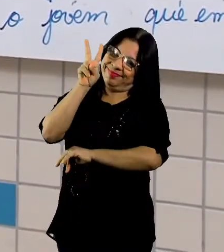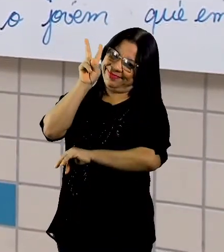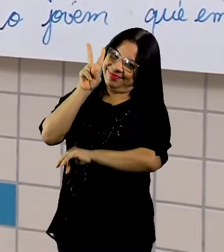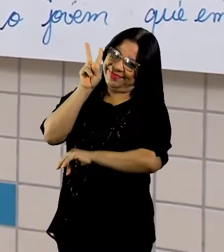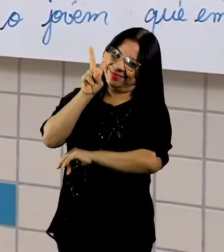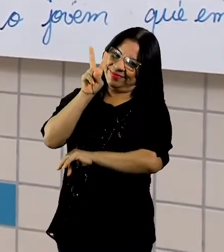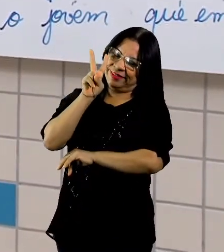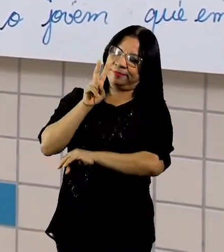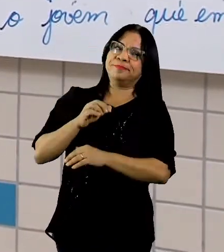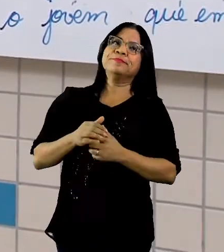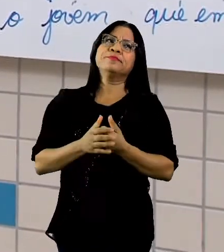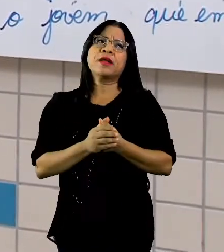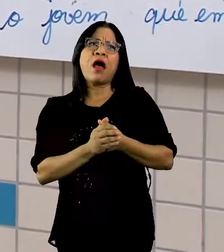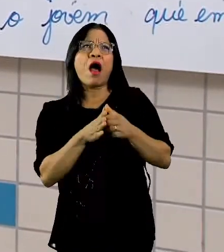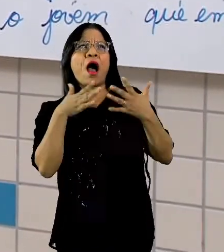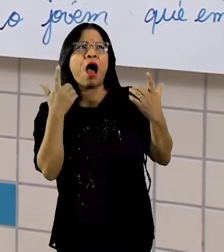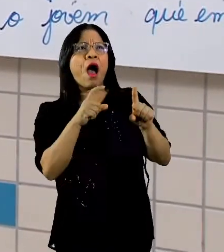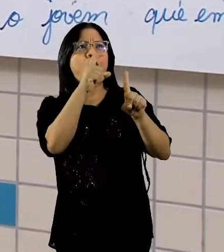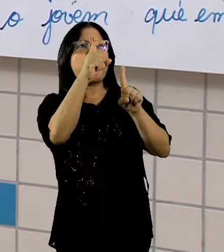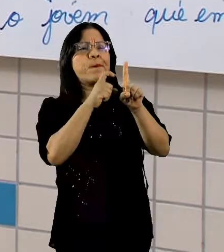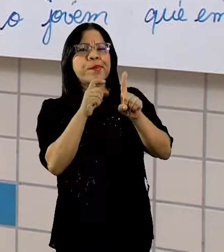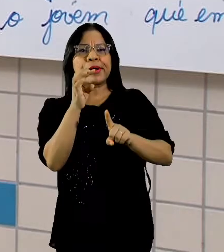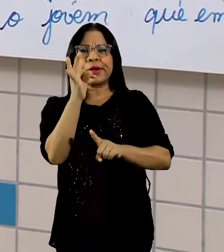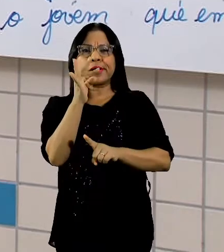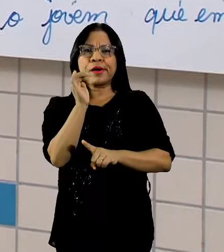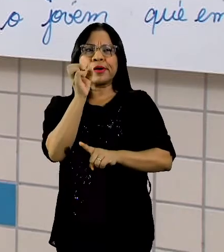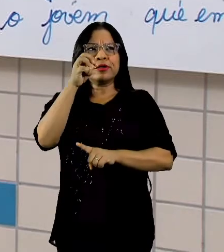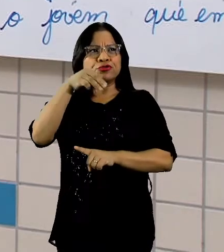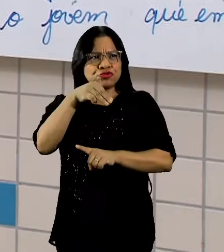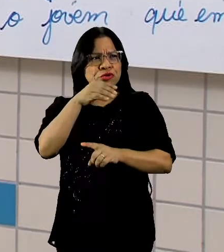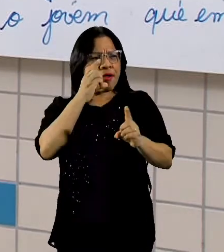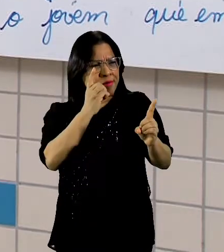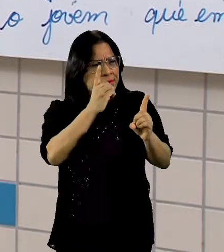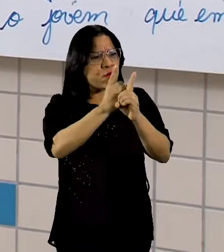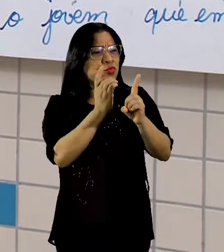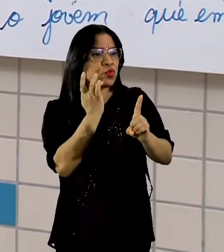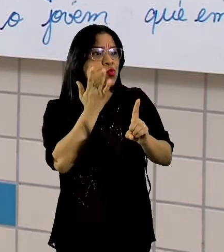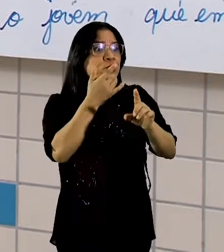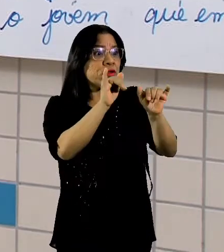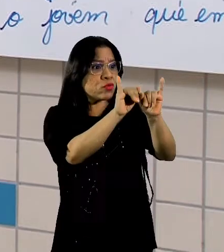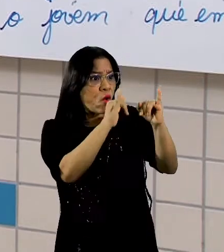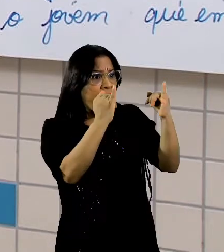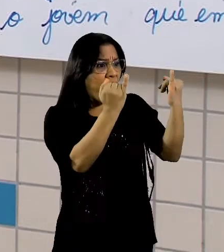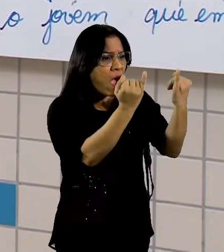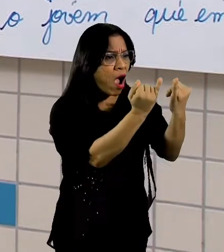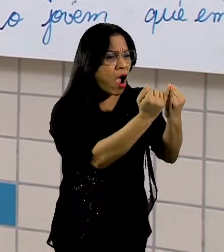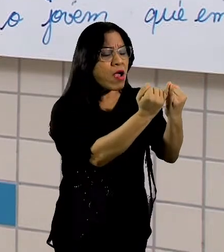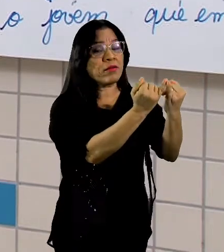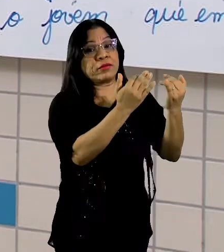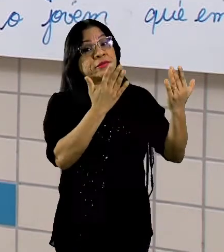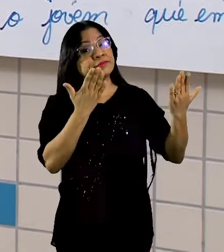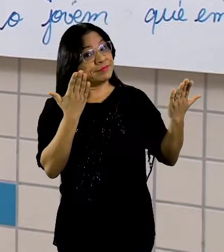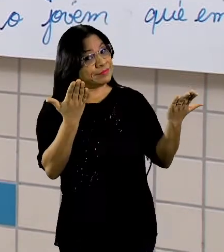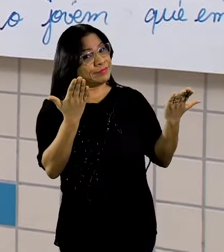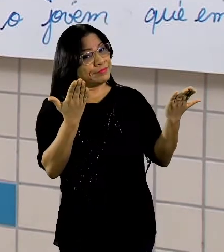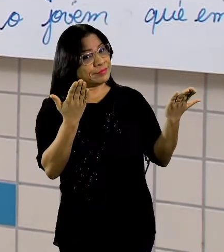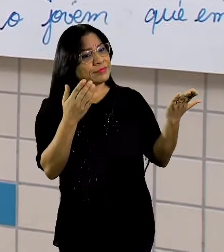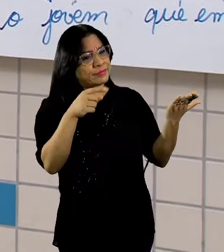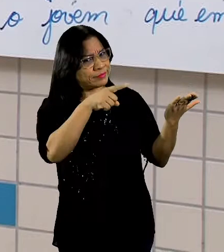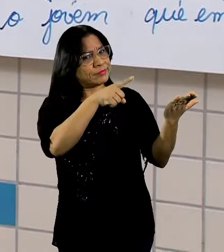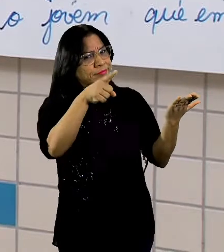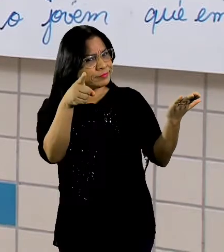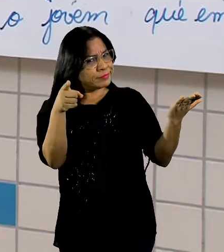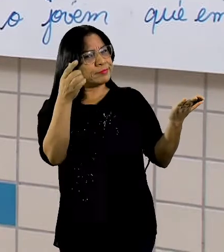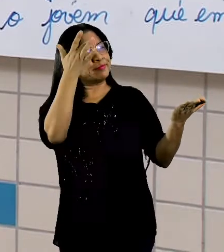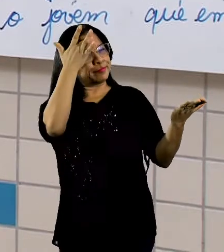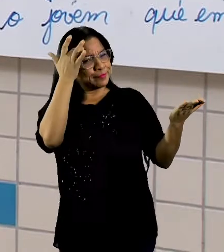Jim conseguiu encontrar o tesouro na ilha? E aí, quem leu com